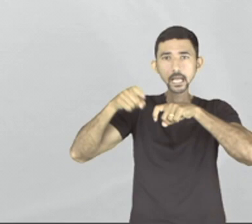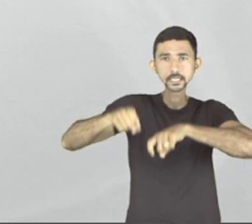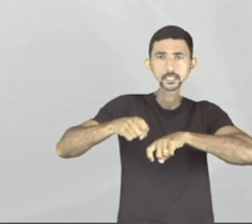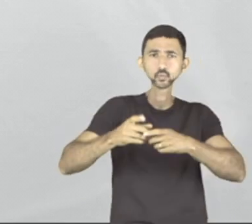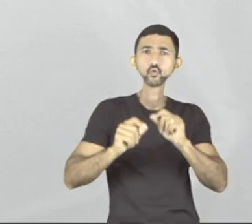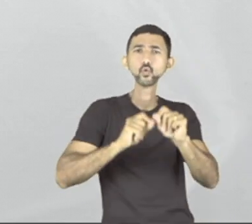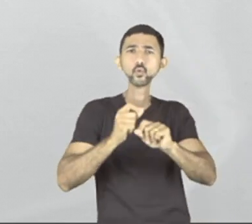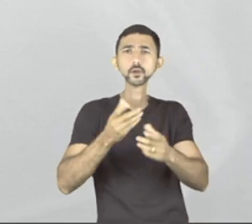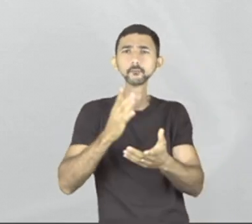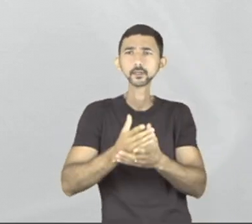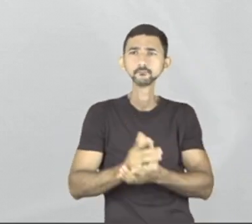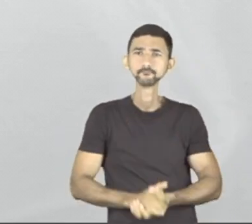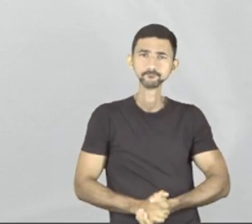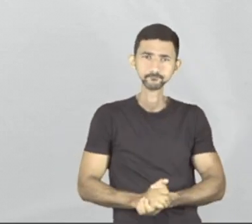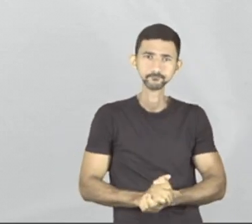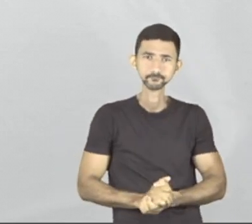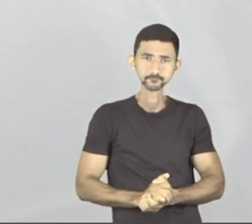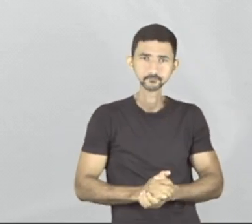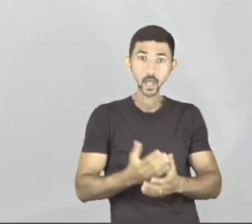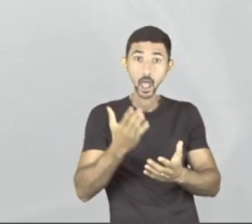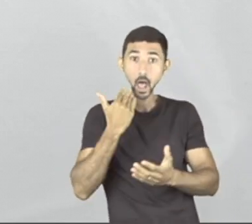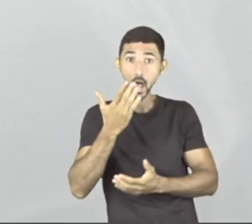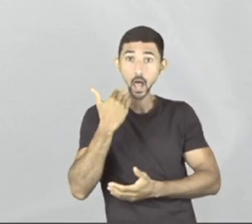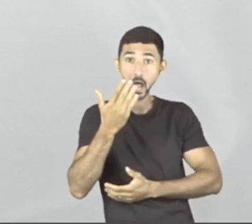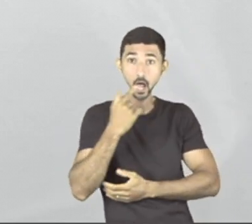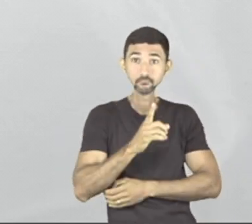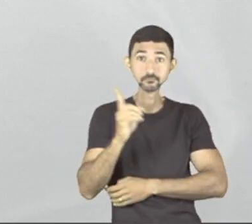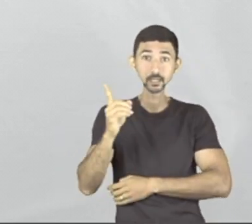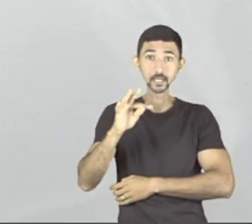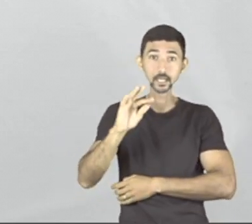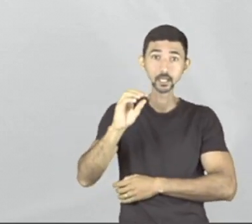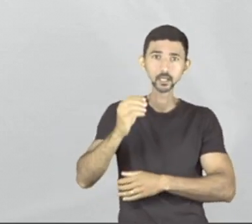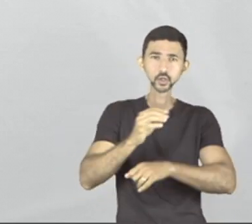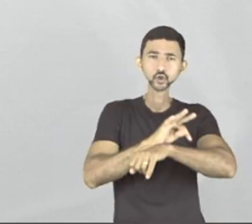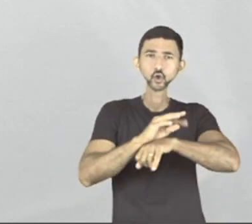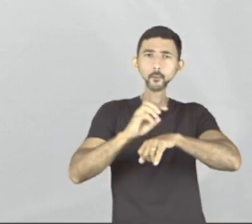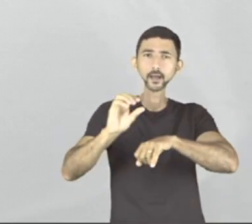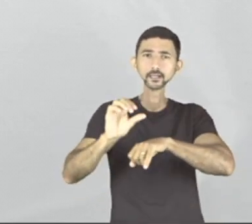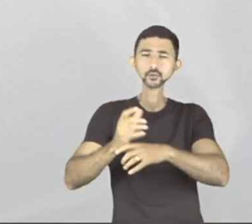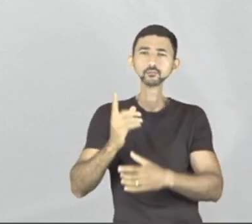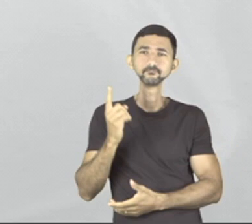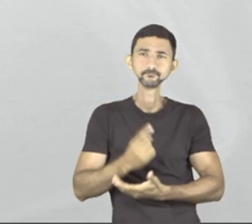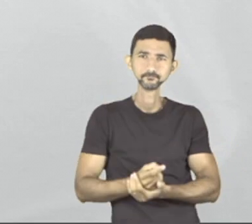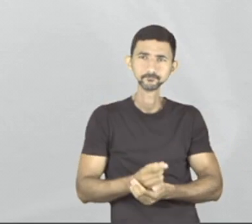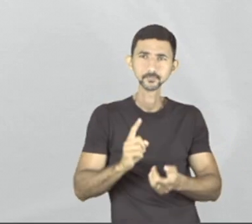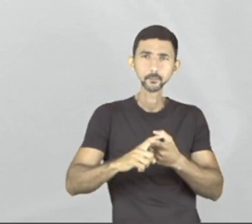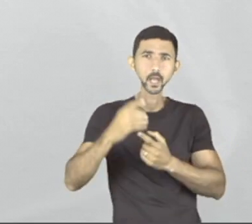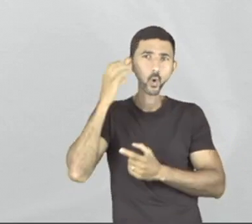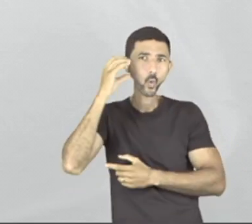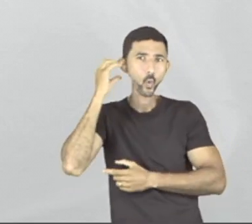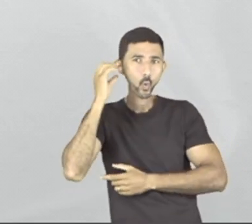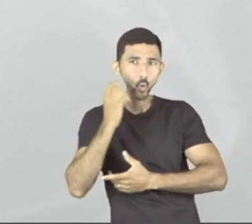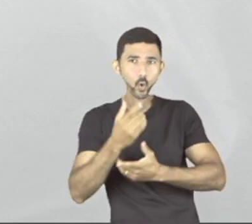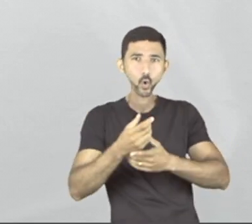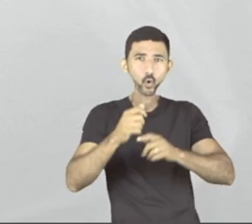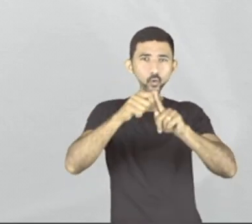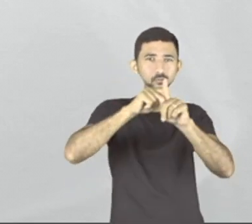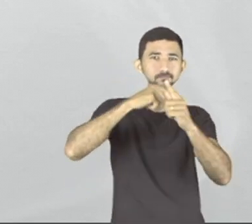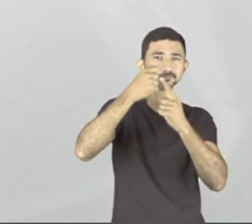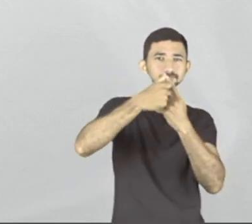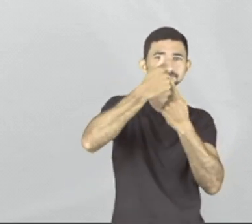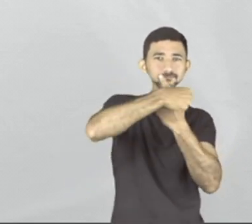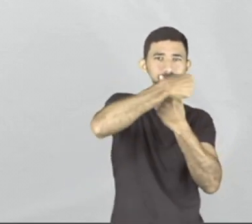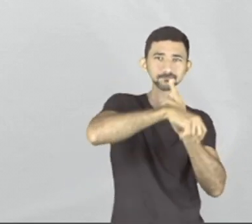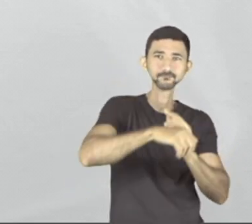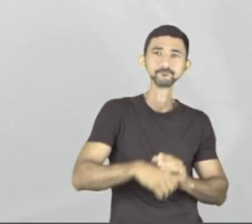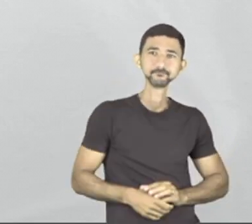destaque na produção de pimenta do reino, lá em Tomé-Açu, também de coco e banana. Já a pecuária, o